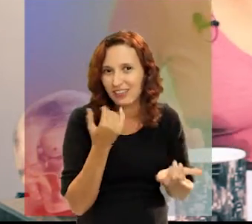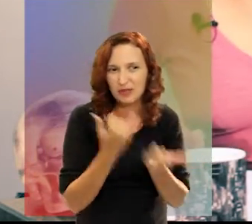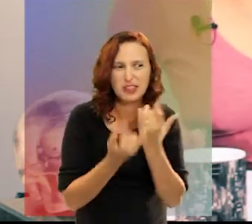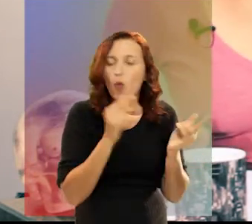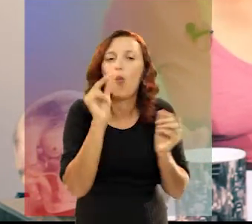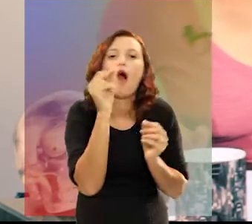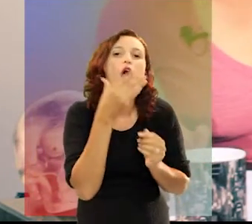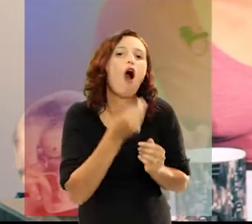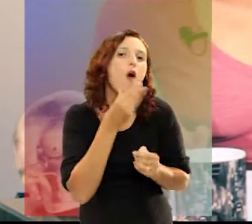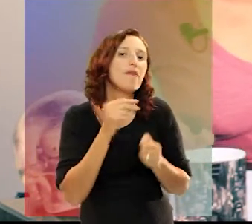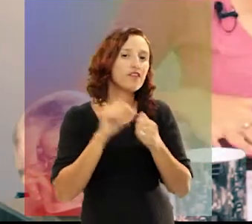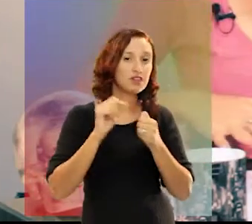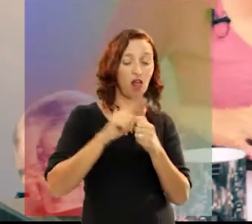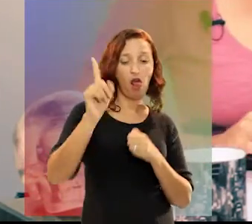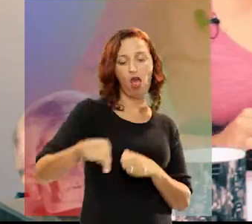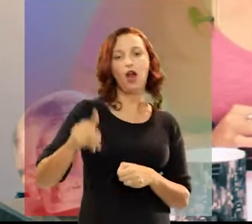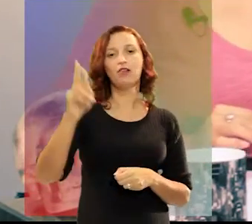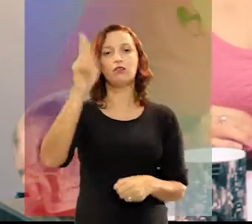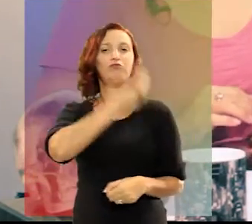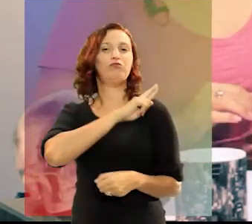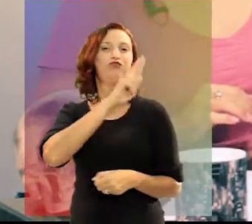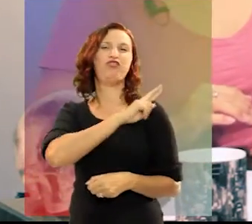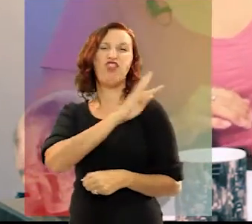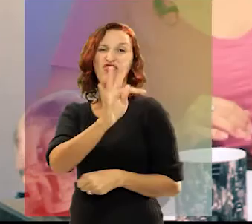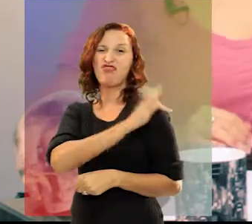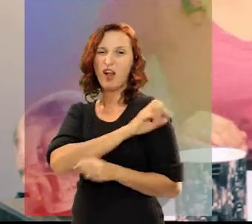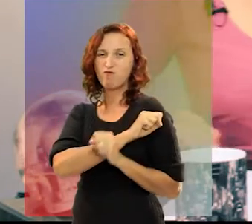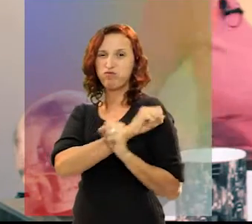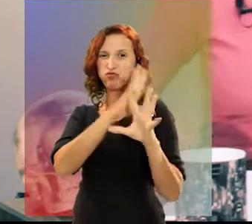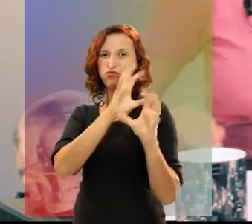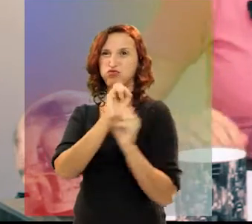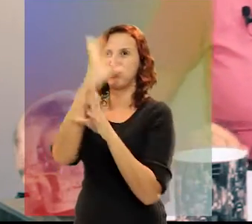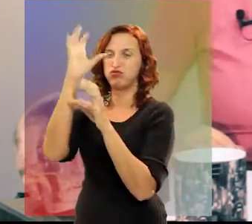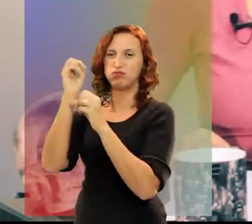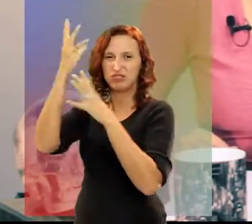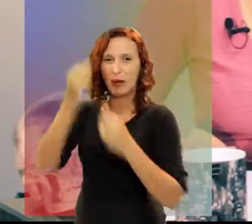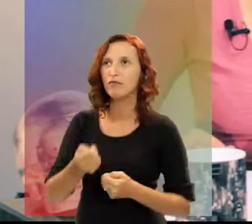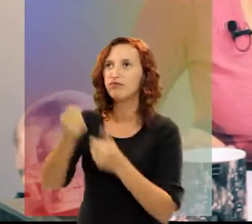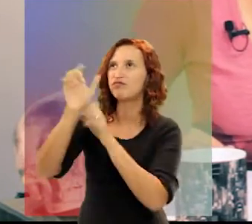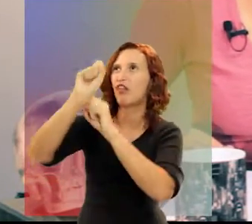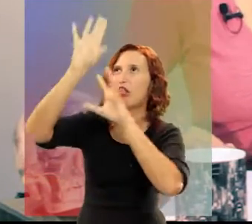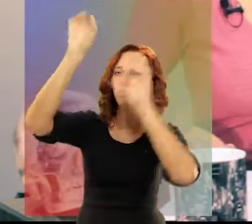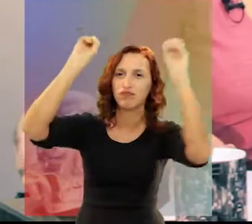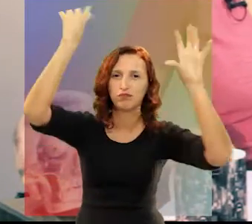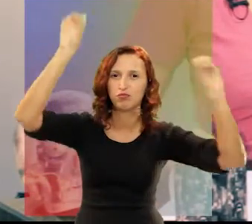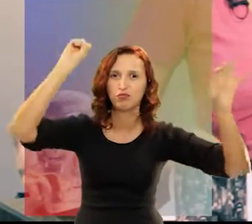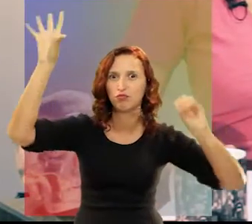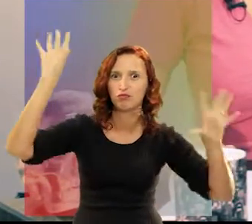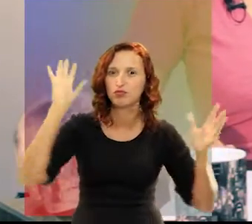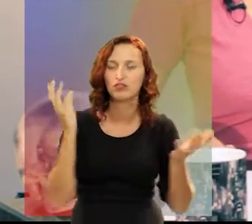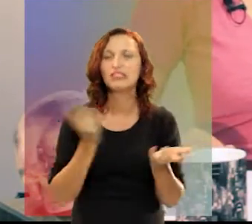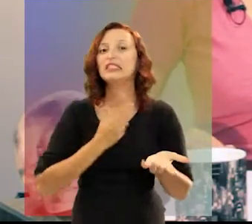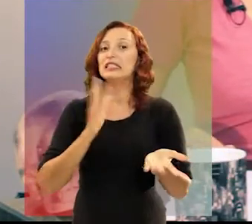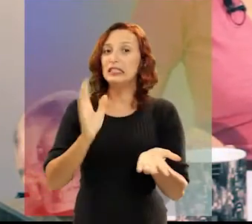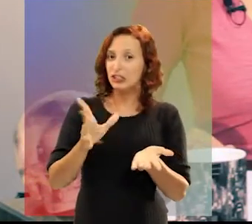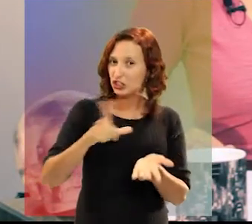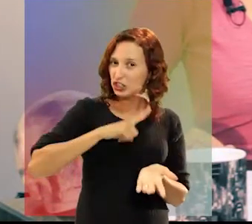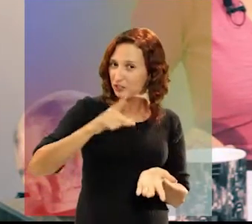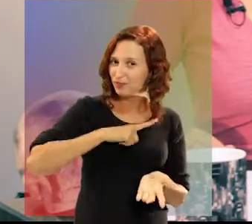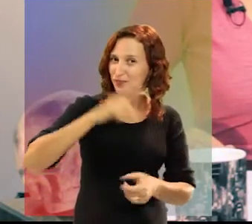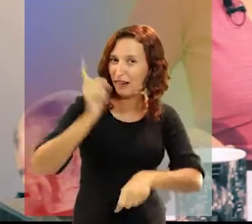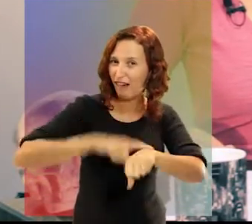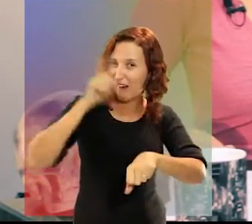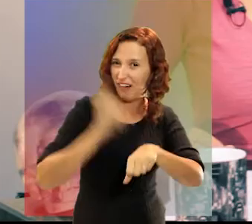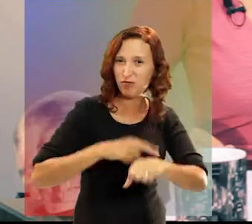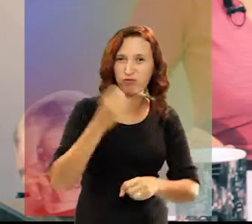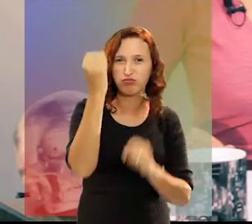Basicamente. O que o Guy Fawkes fez? Ele era o técnico das pólvoras, o cara, né? Tipo, fogos de artifícios e afins. E lembrando que também era bem o período que os